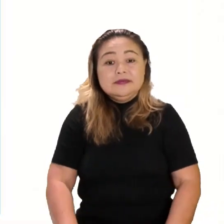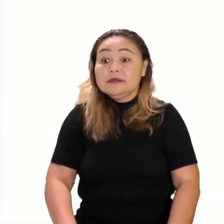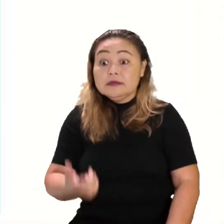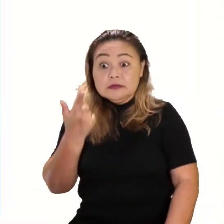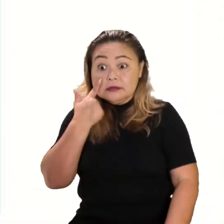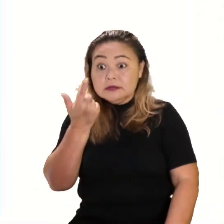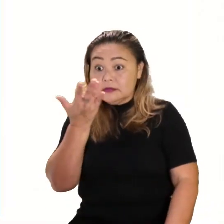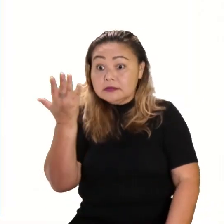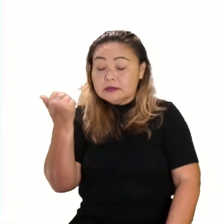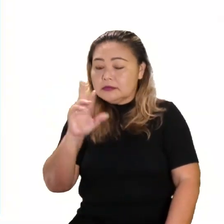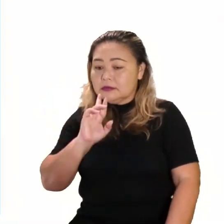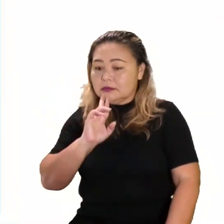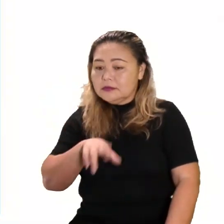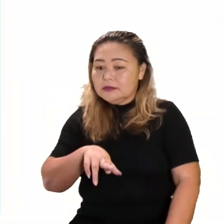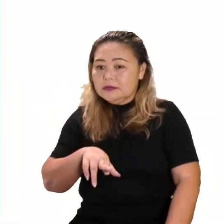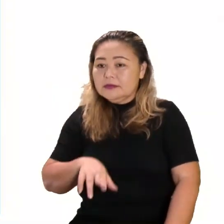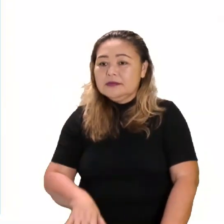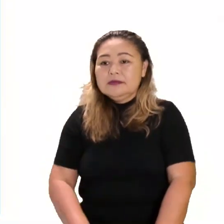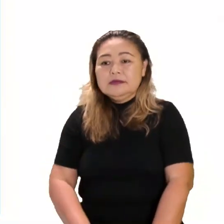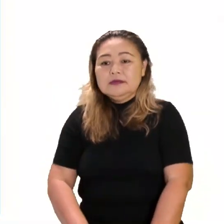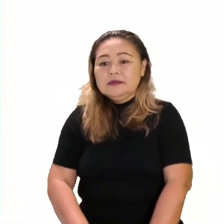Bora ver? Bora.